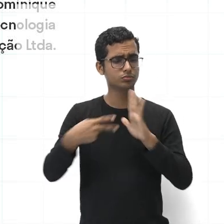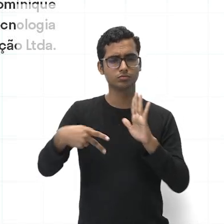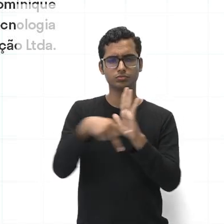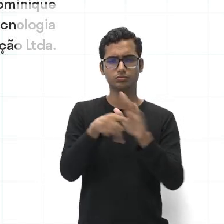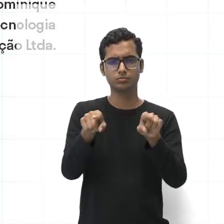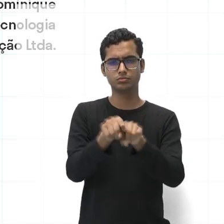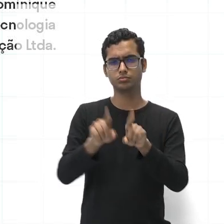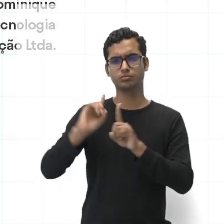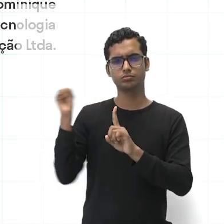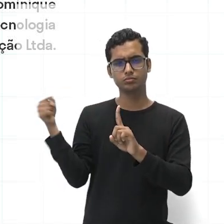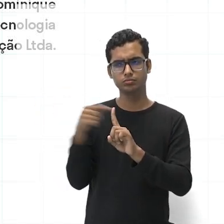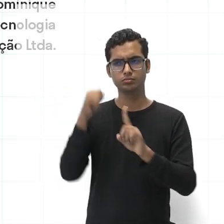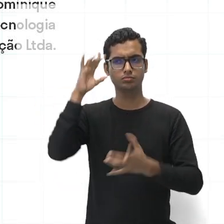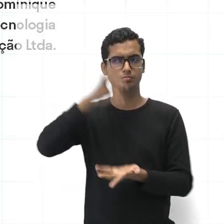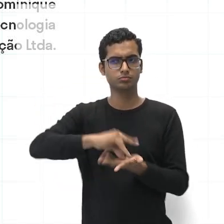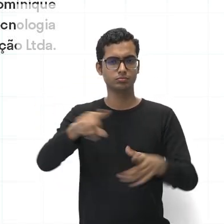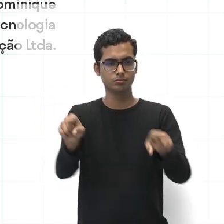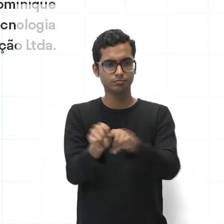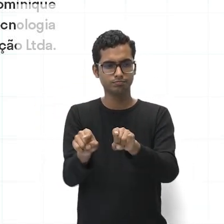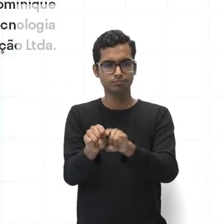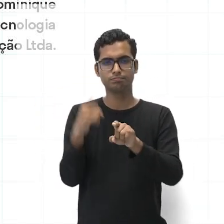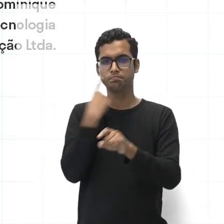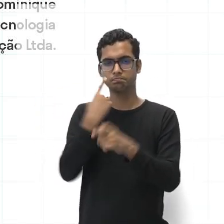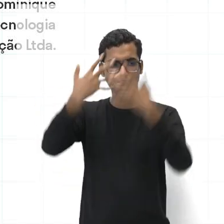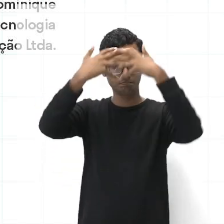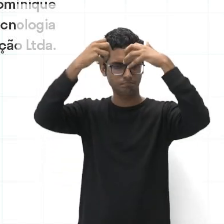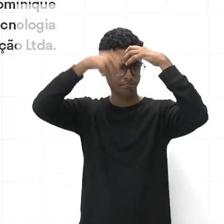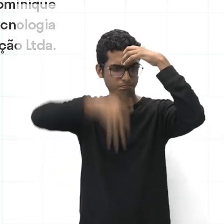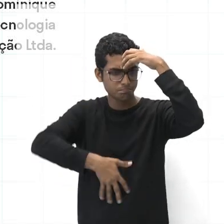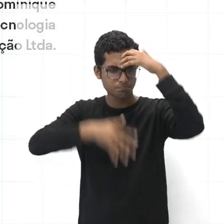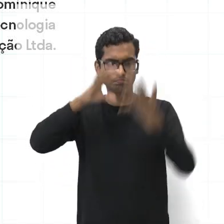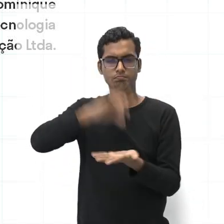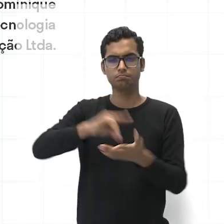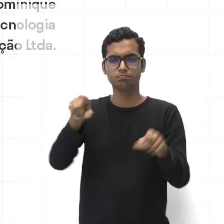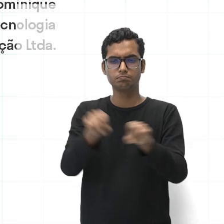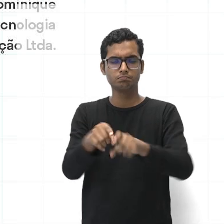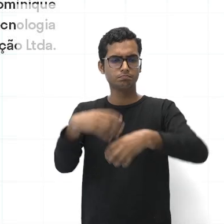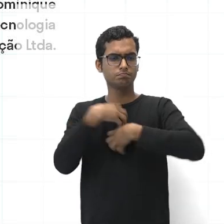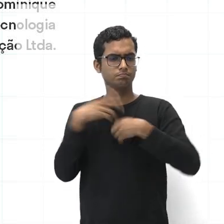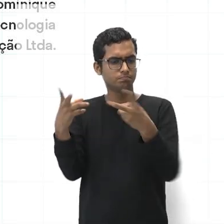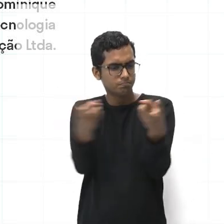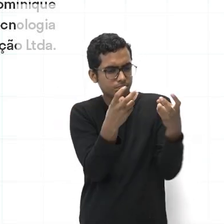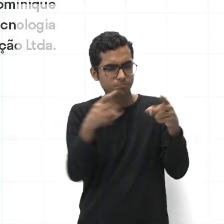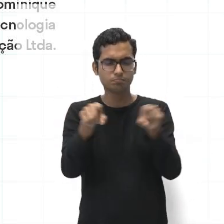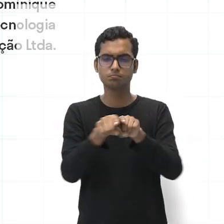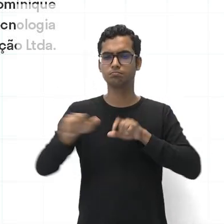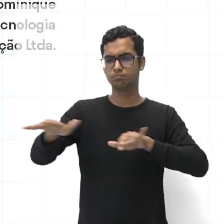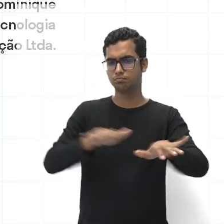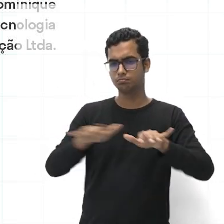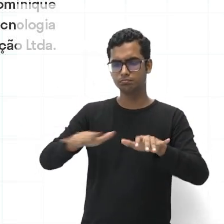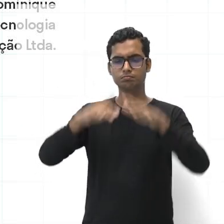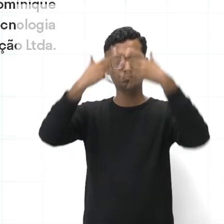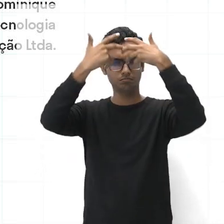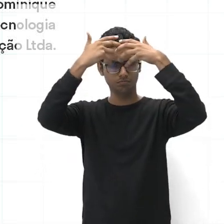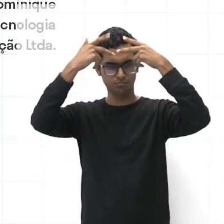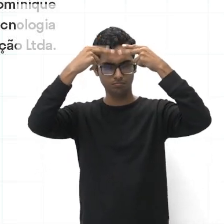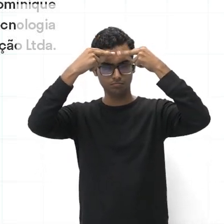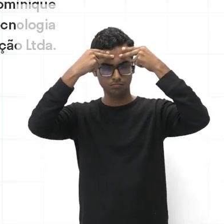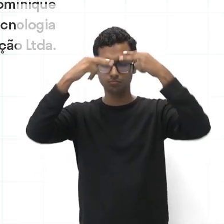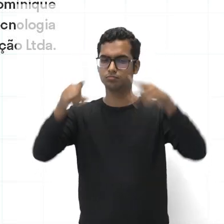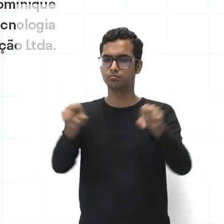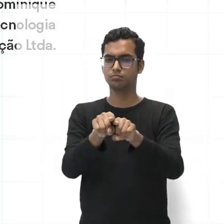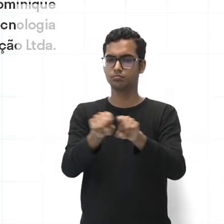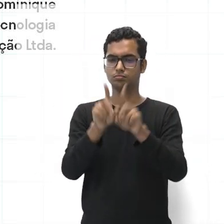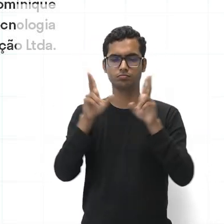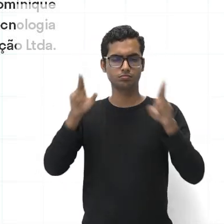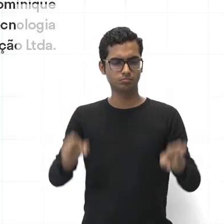mistos têm o mesmo papel de nervos sensitivos e também de motores ao mesmo